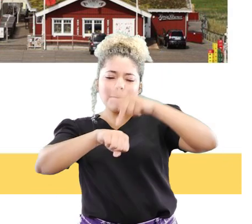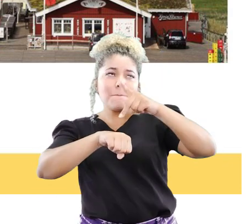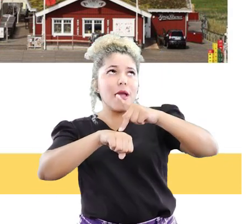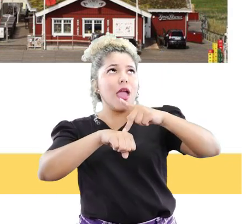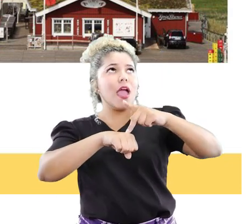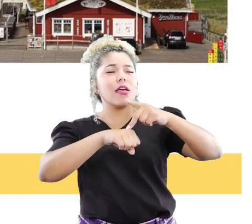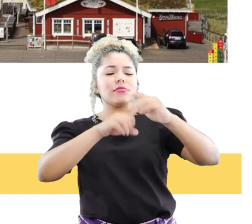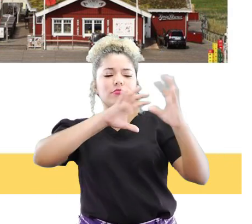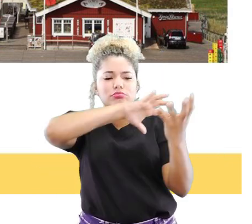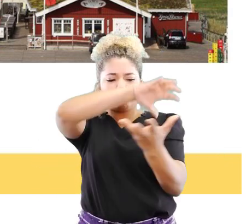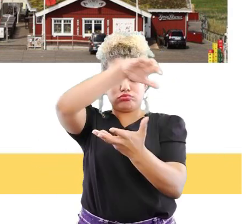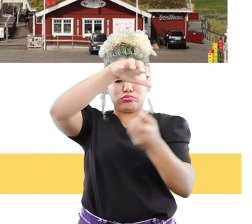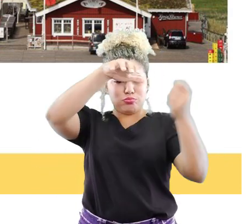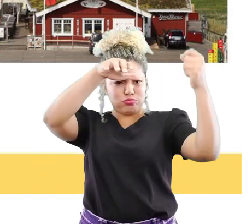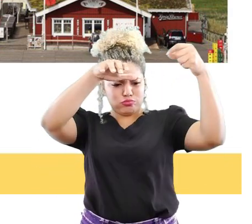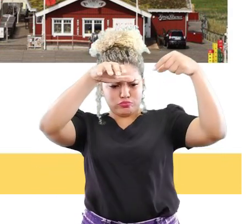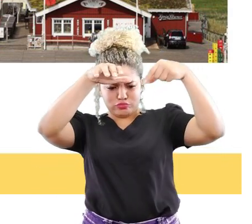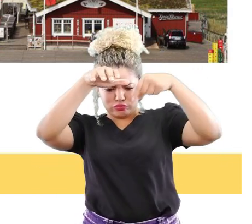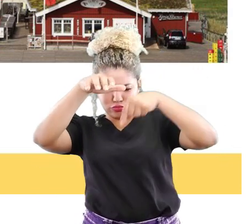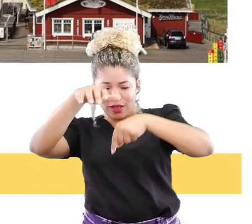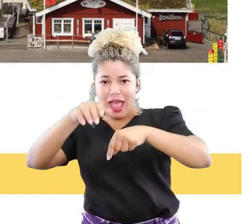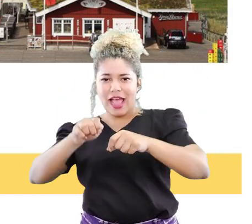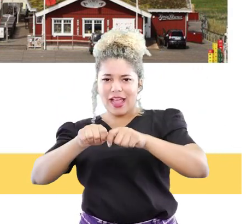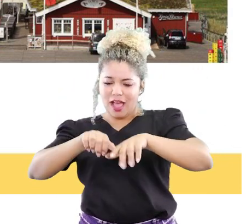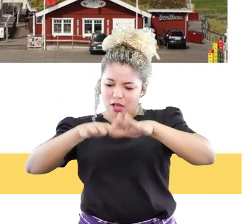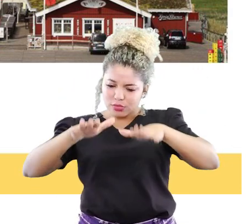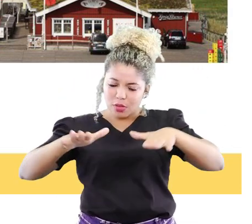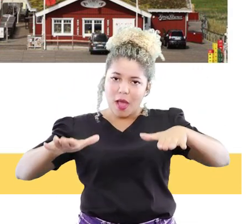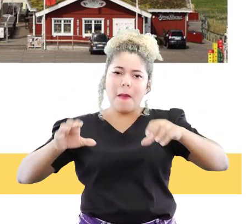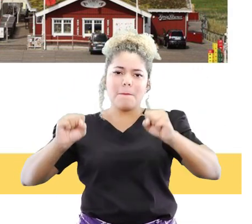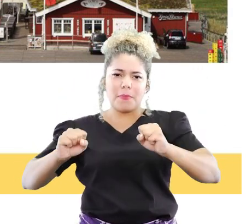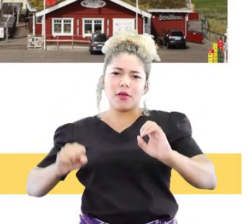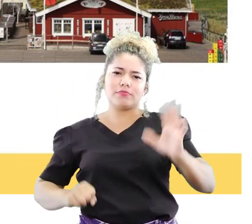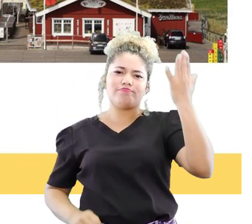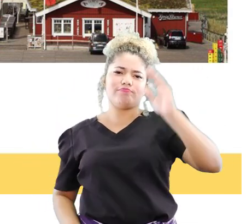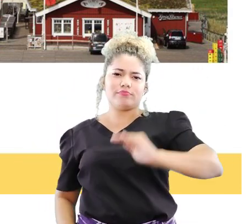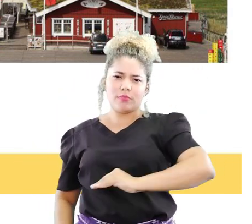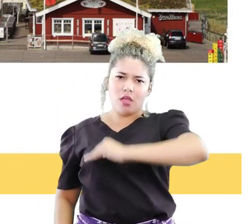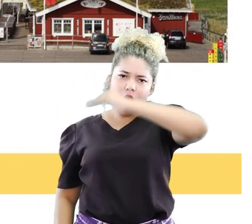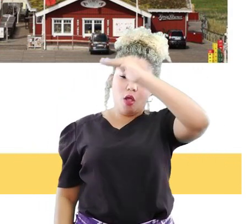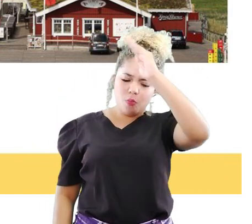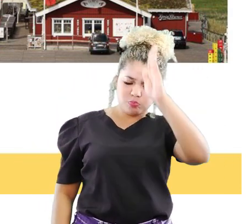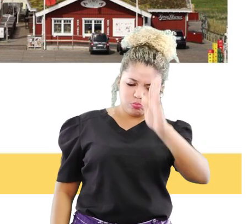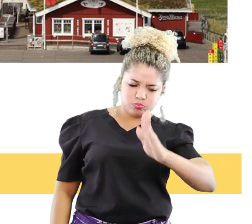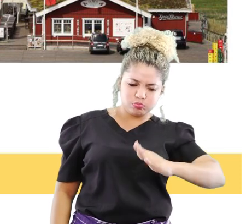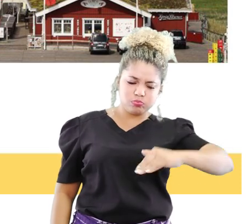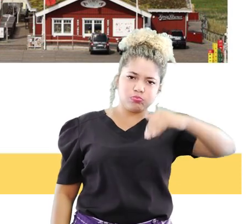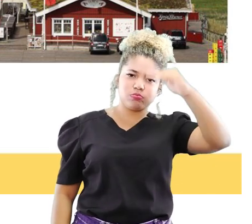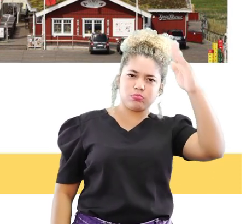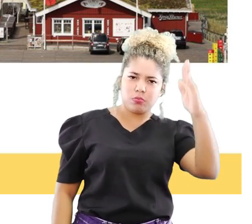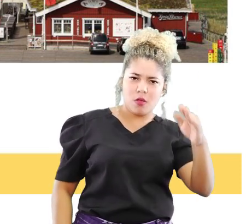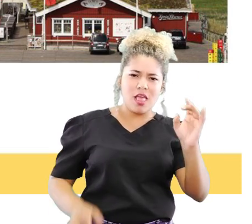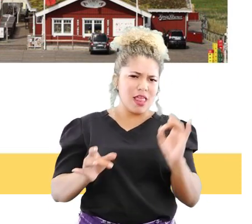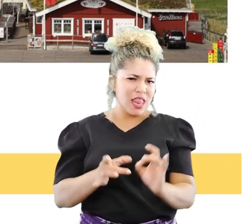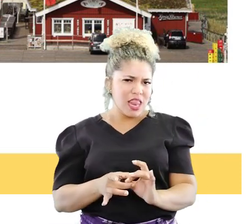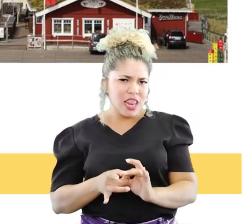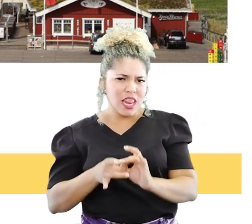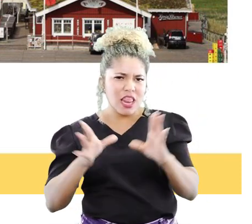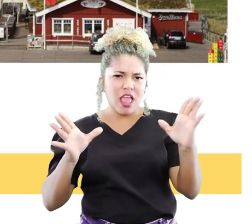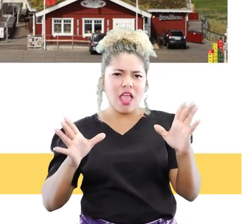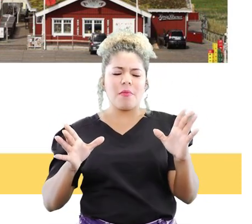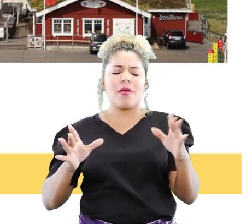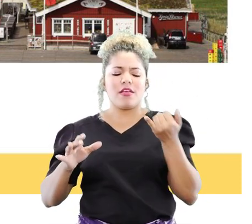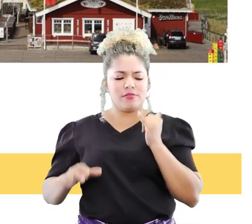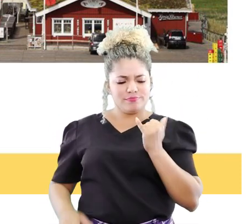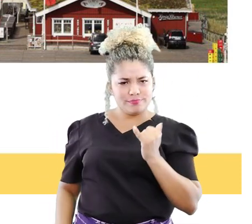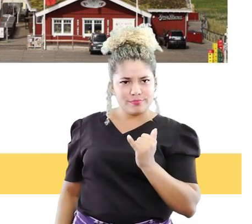tremor libera grande quantidade de energia e aí você tem o deslocamento de grandes volumes d'água. Então, é liberado inicialmente a